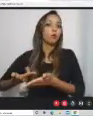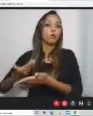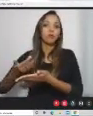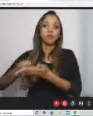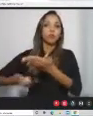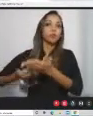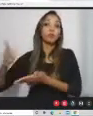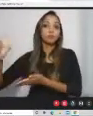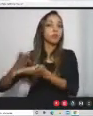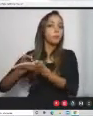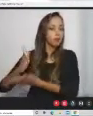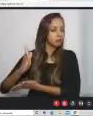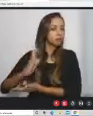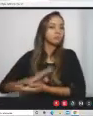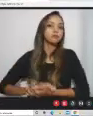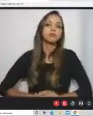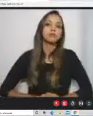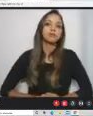estamos falando, só